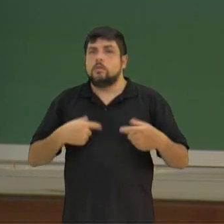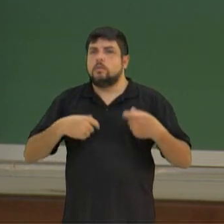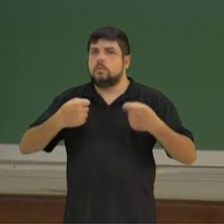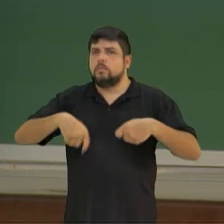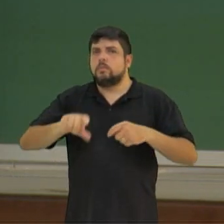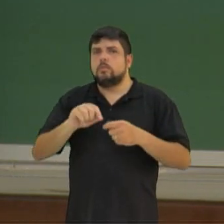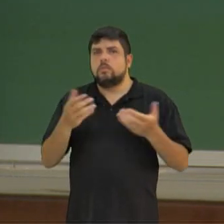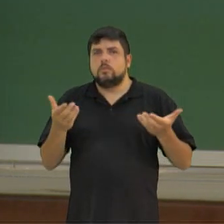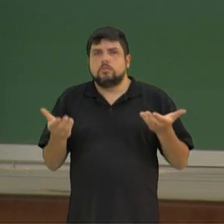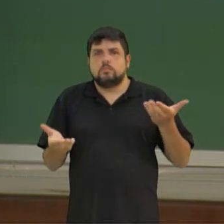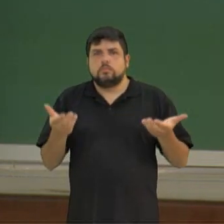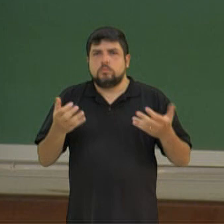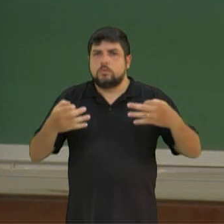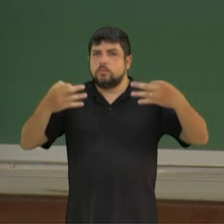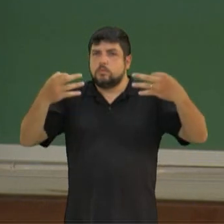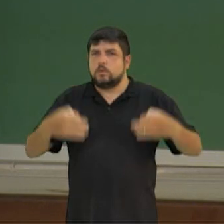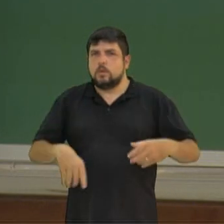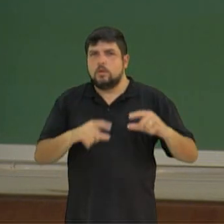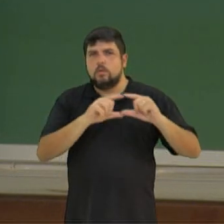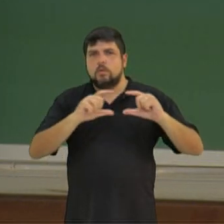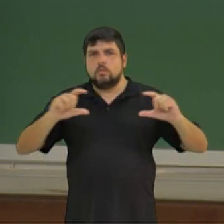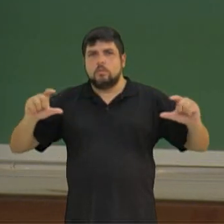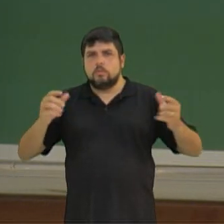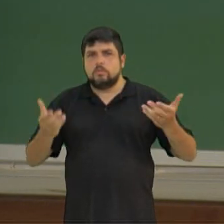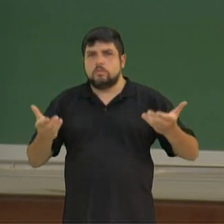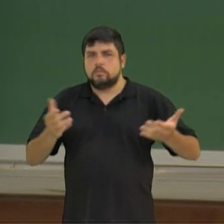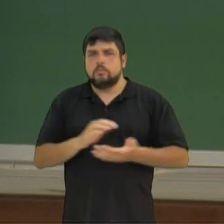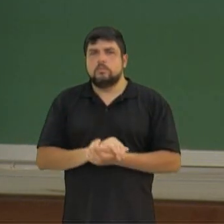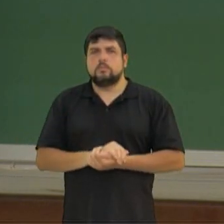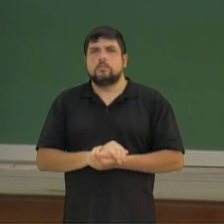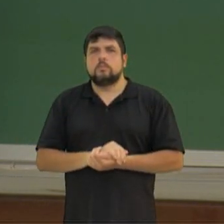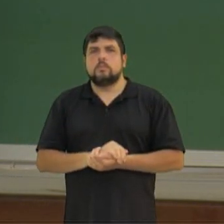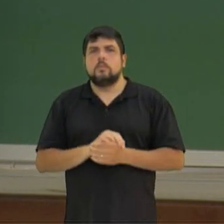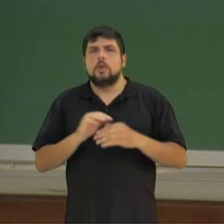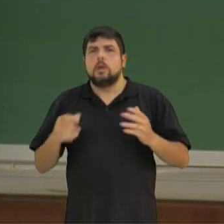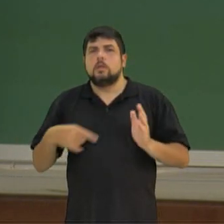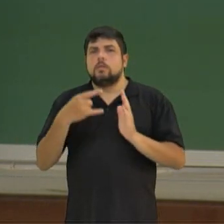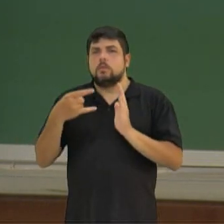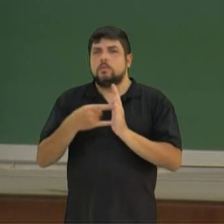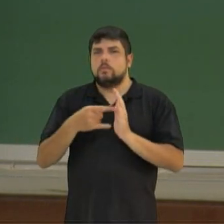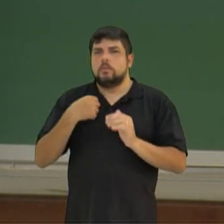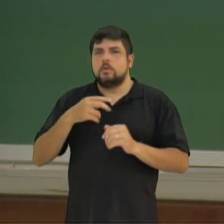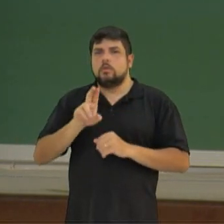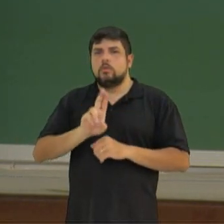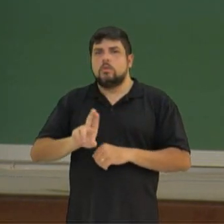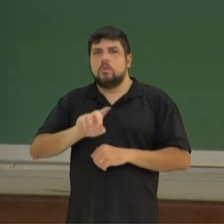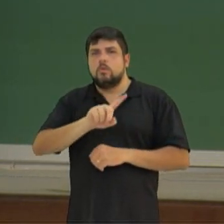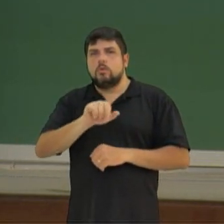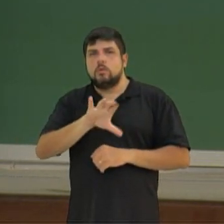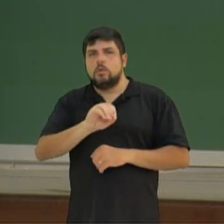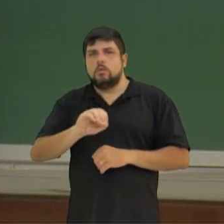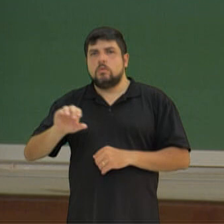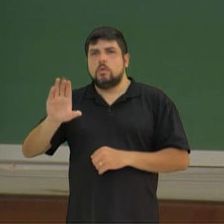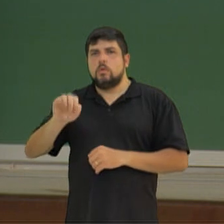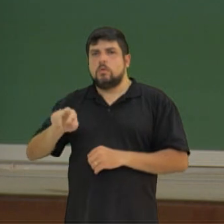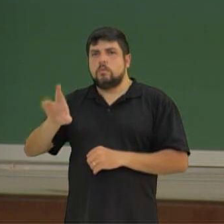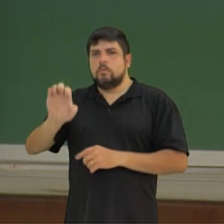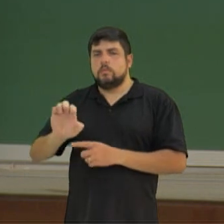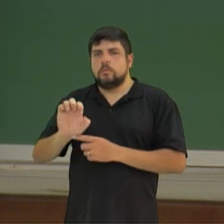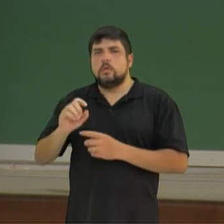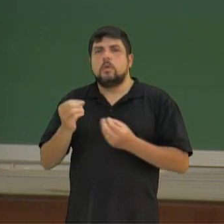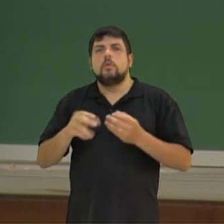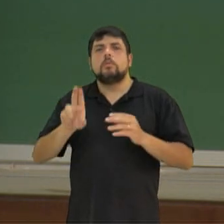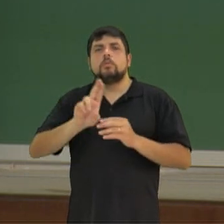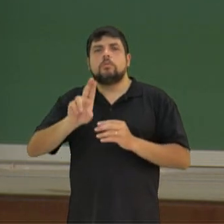um balanceamento correto das nossas semi-reações. Então, para essa pilha que a gente está usando zinco e cobre, a gente vai eliminar